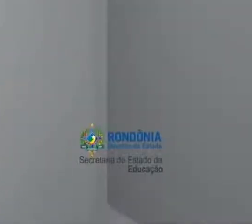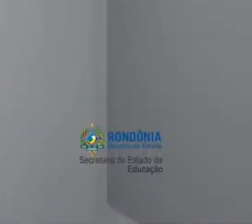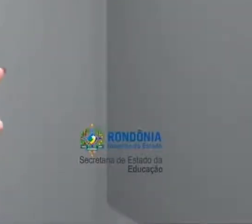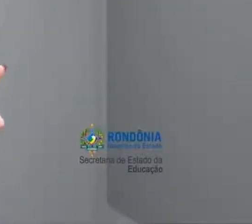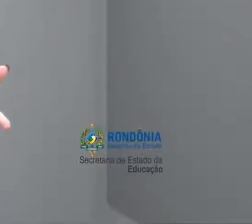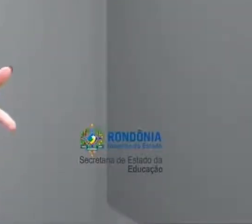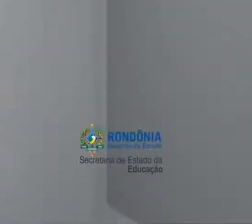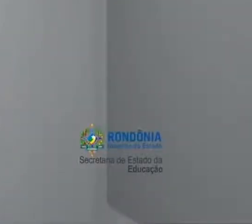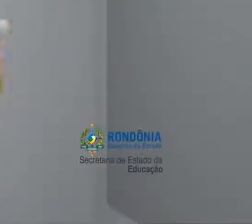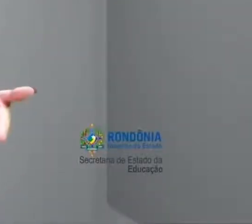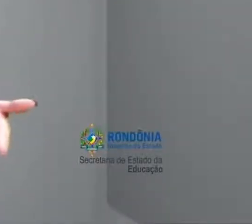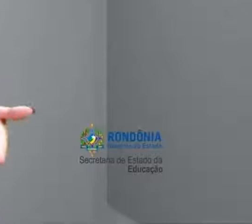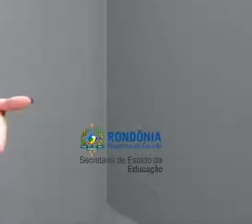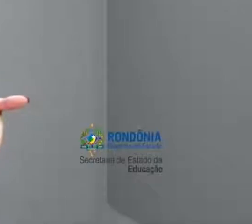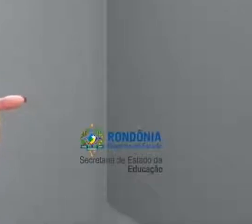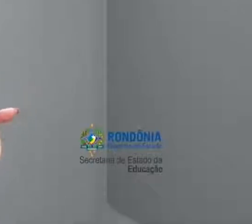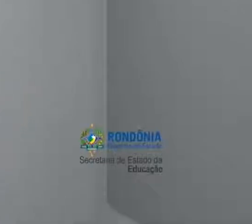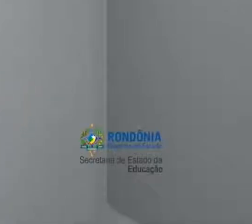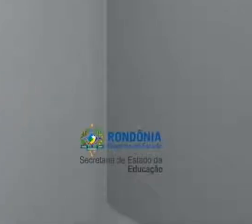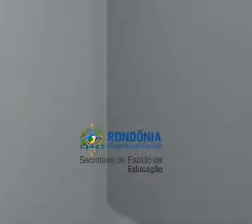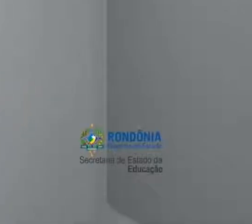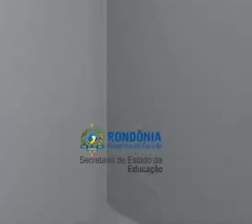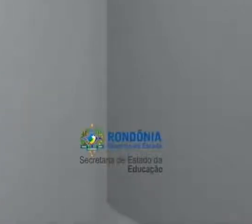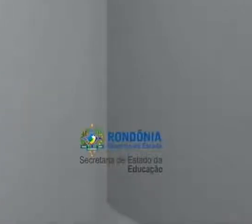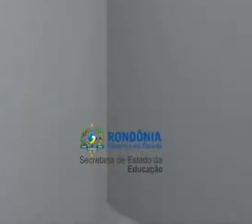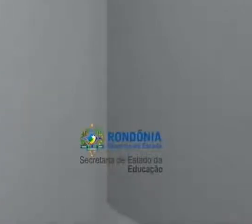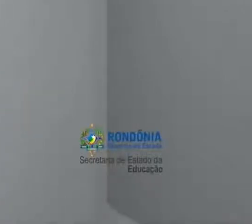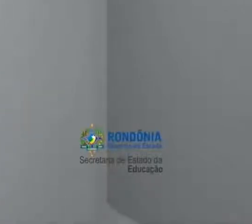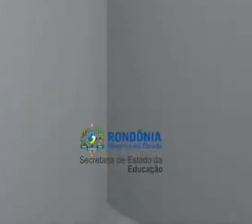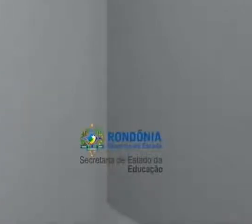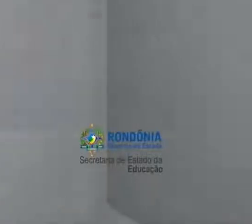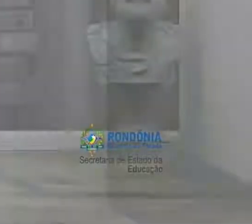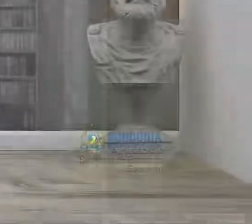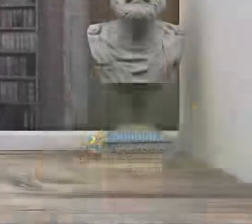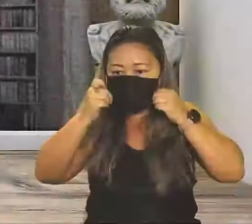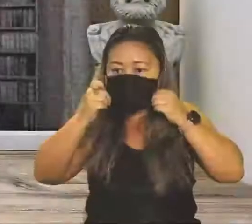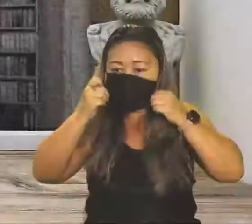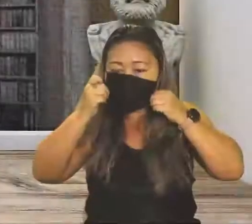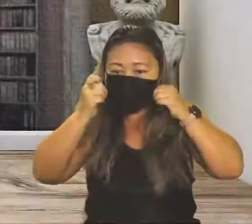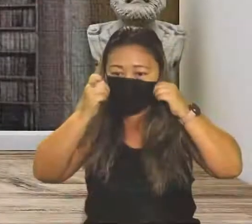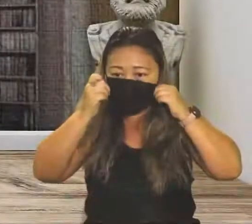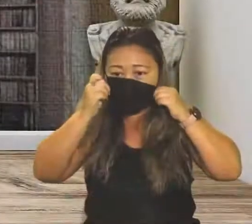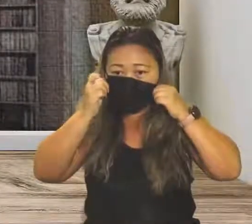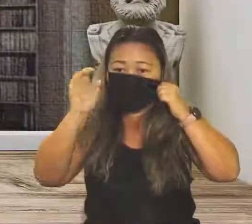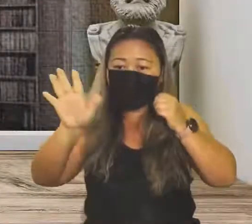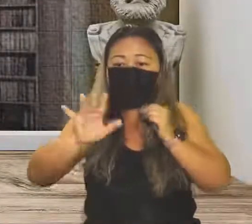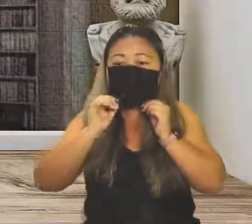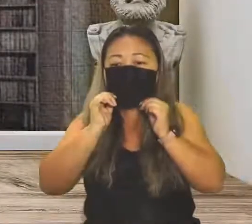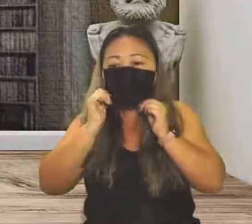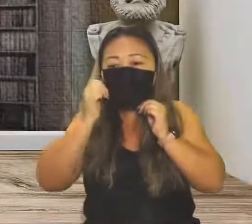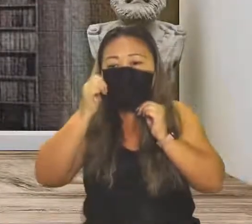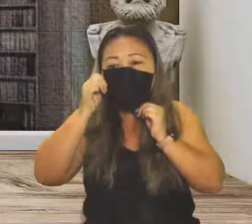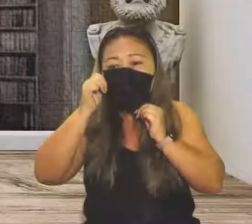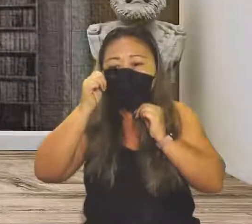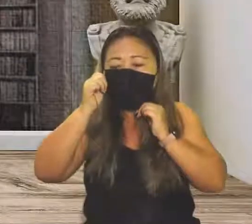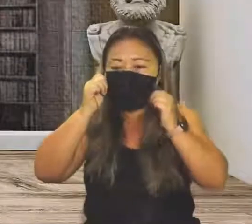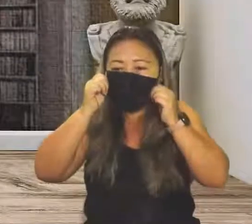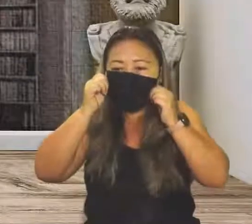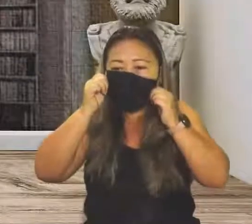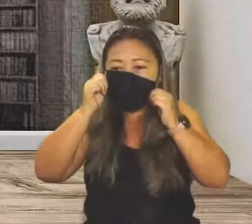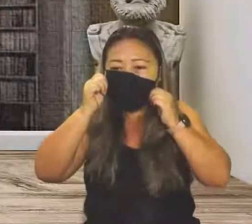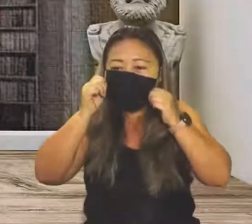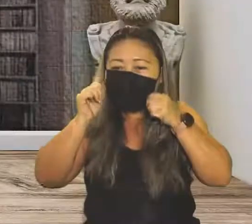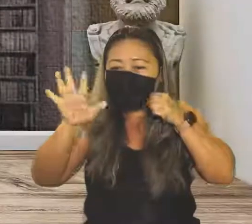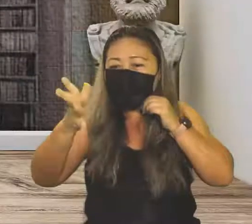né? Então vamos construir mais conhecimento? Boa aula! Olá, queridos! Perceberam aí nesse vídeo